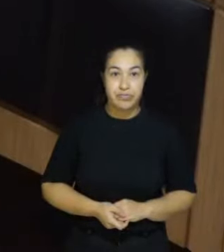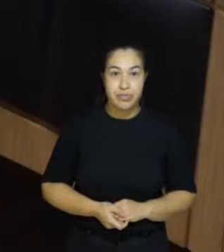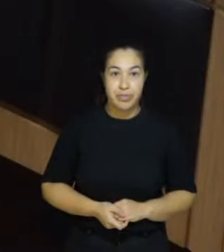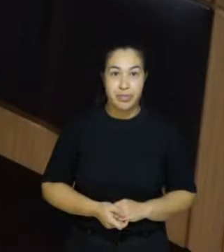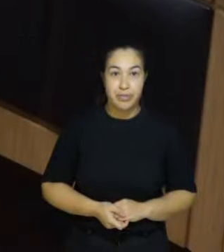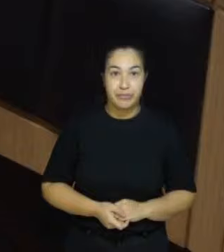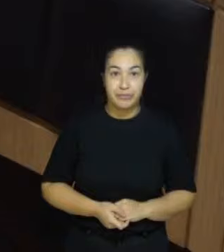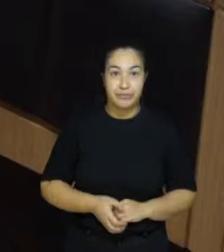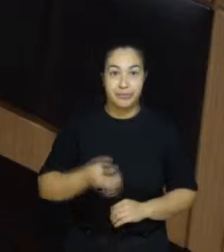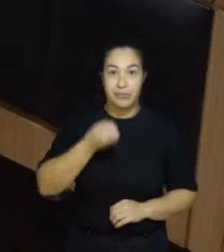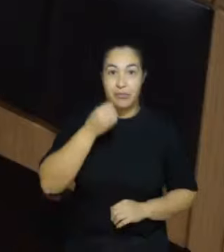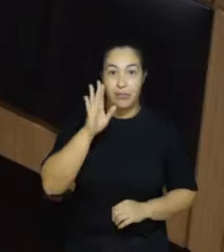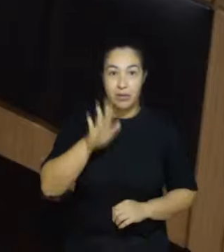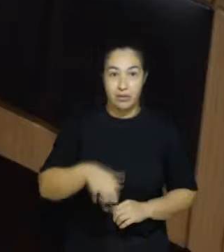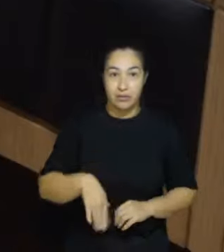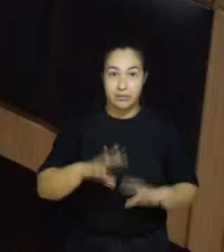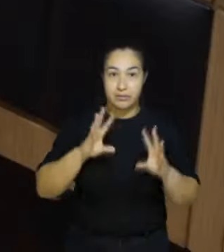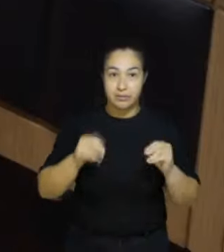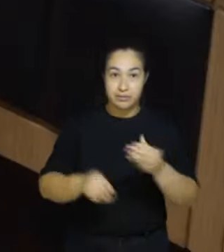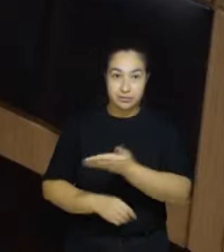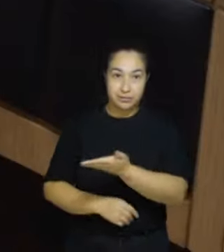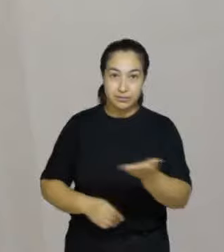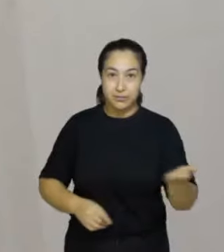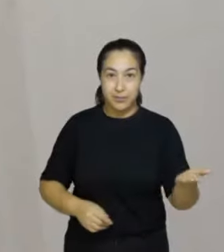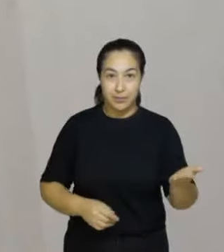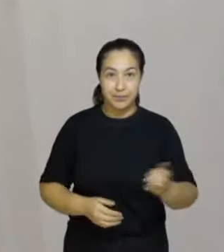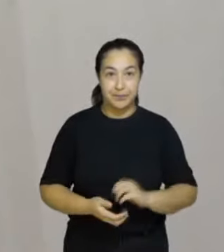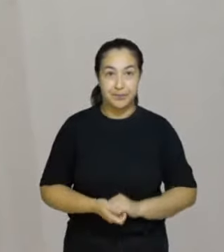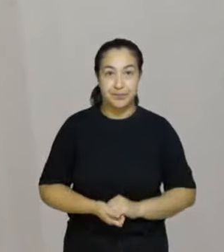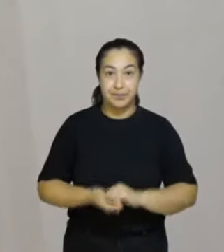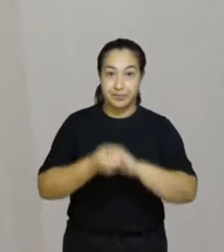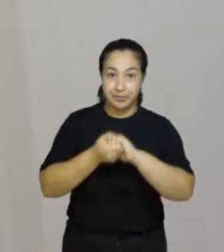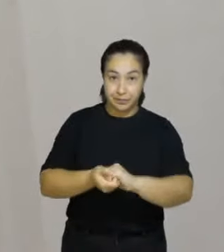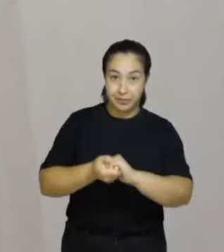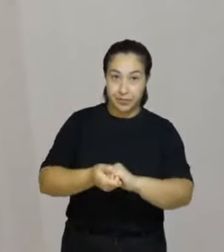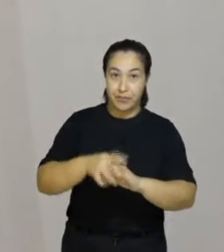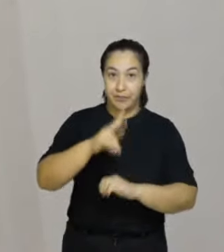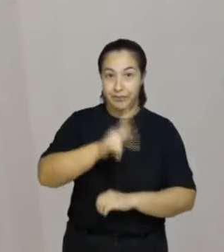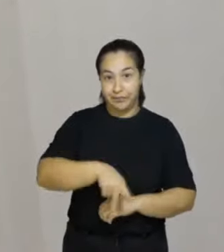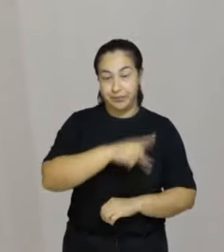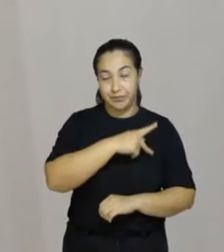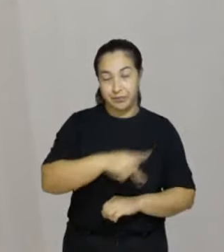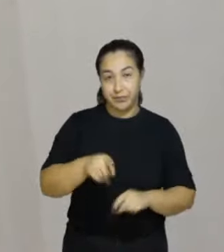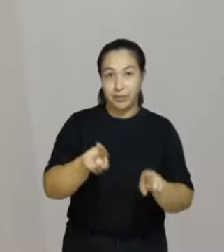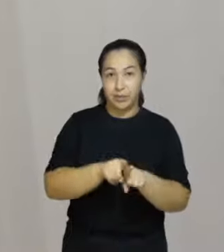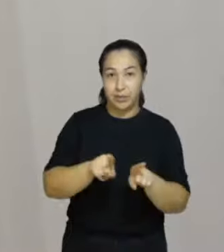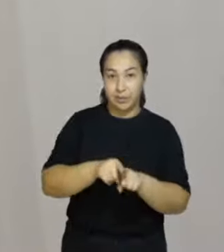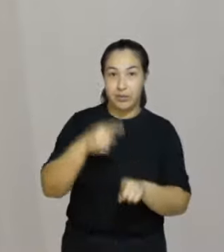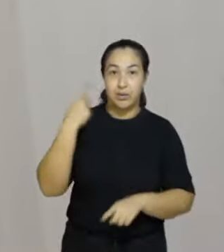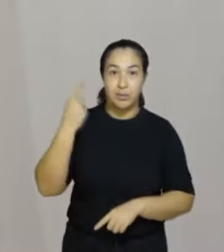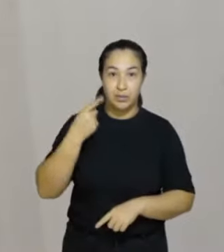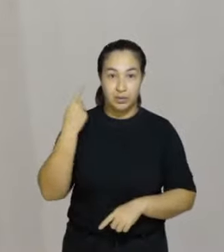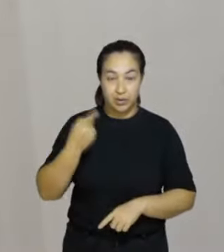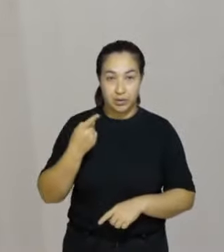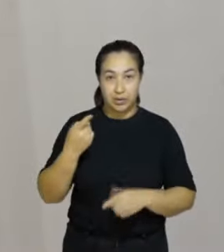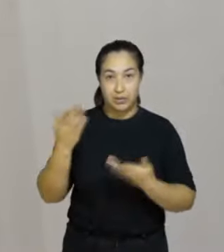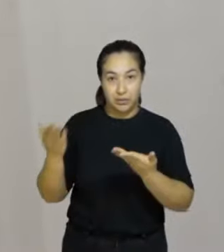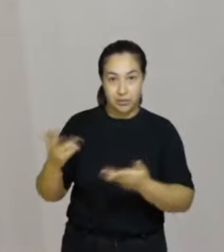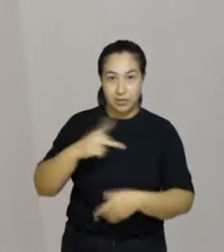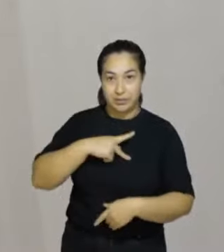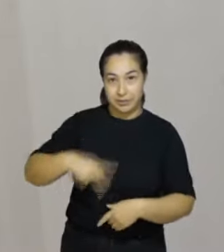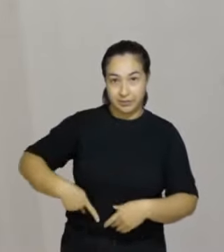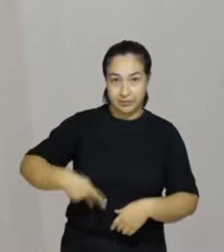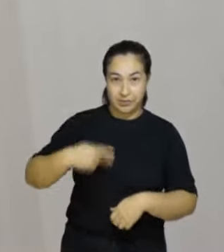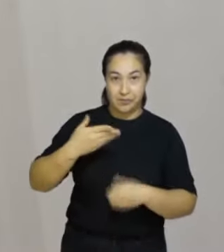Boa tarde a todos, saudando o padre Pedro, deputado, nesse momento presidindo a sessão,